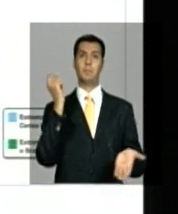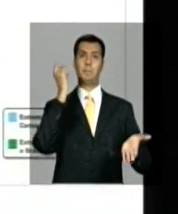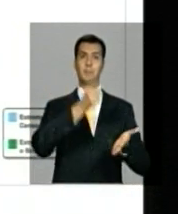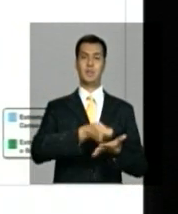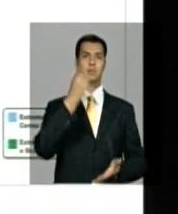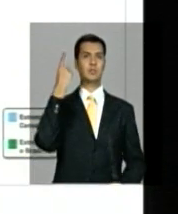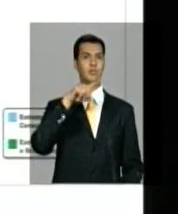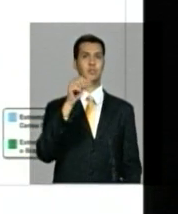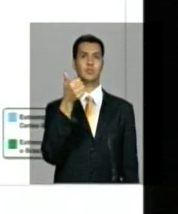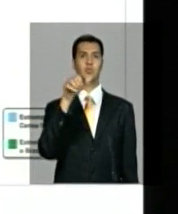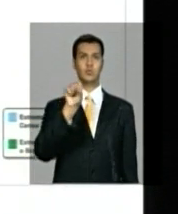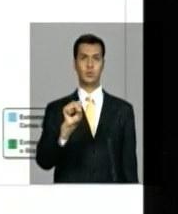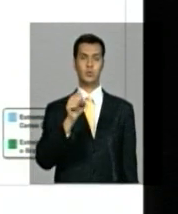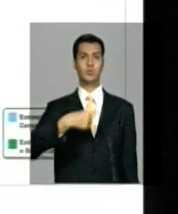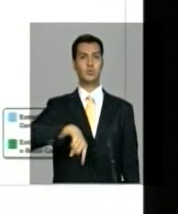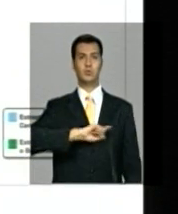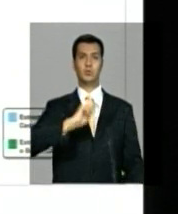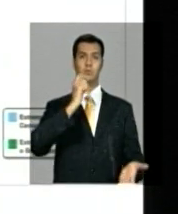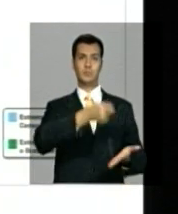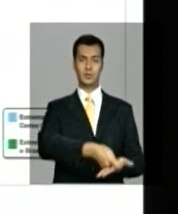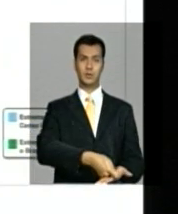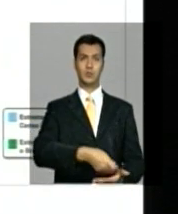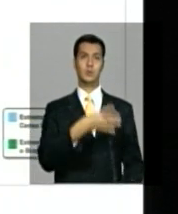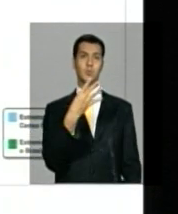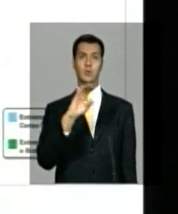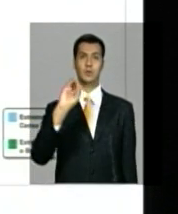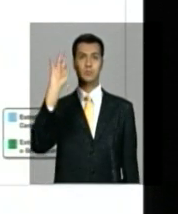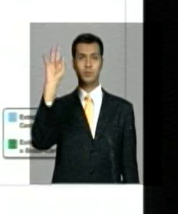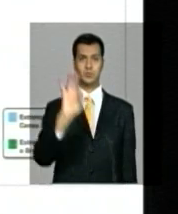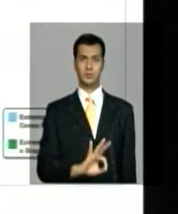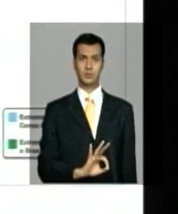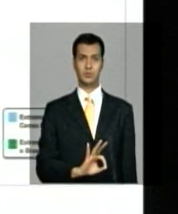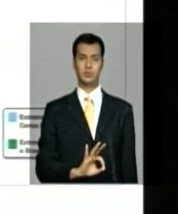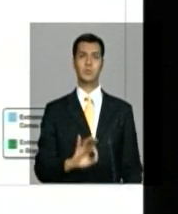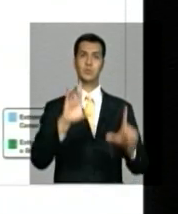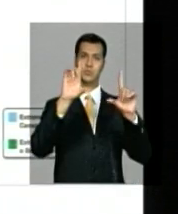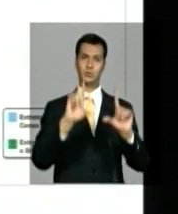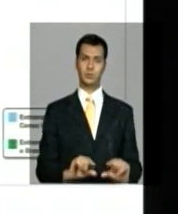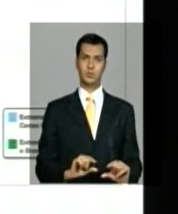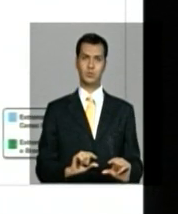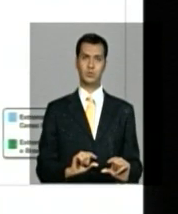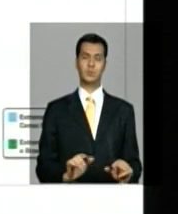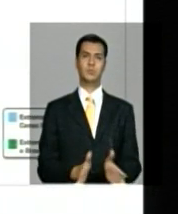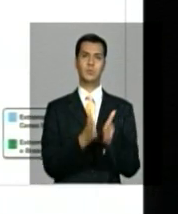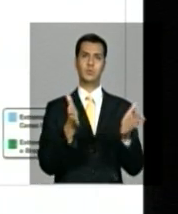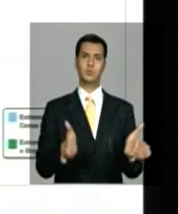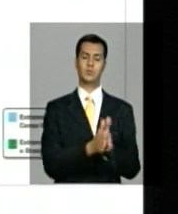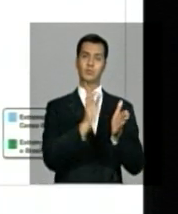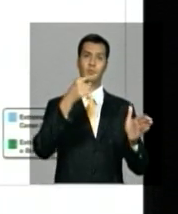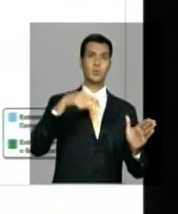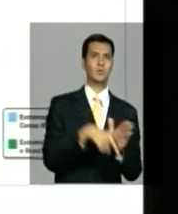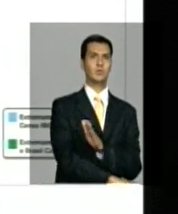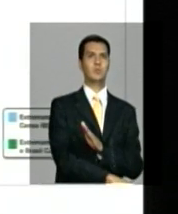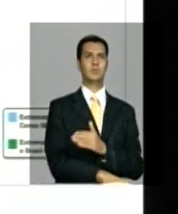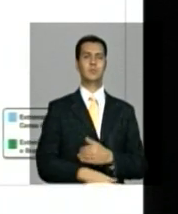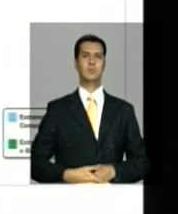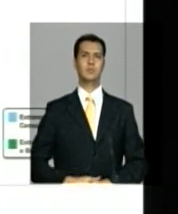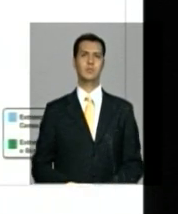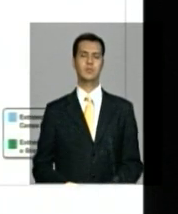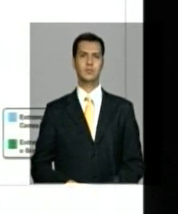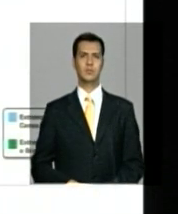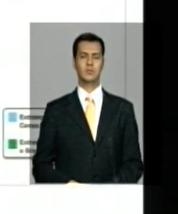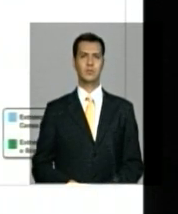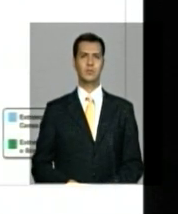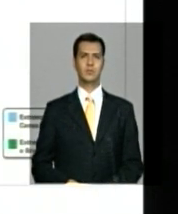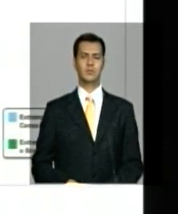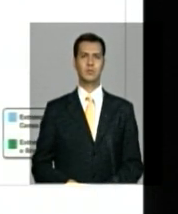18 40% é o impacto esperado de redução da extrema pobreza